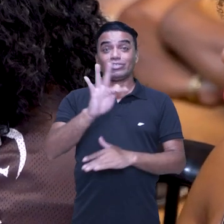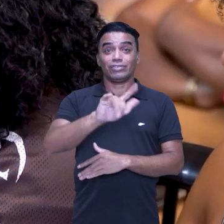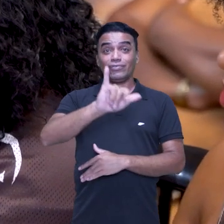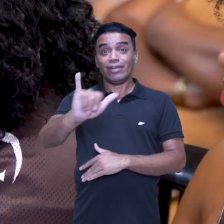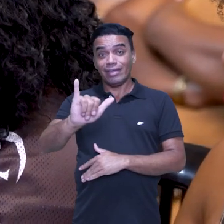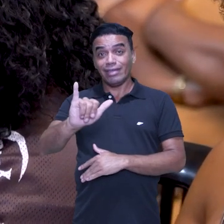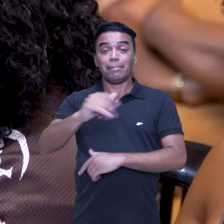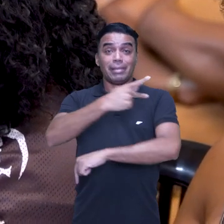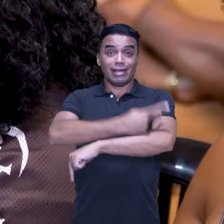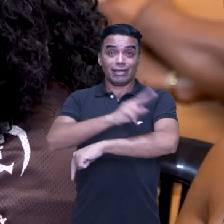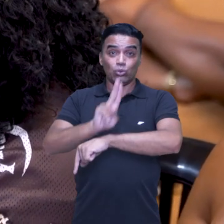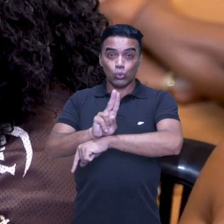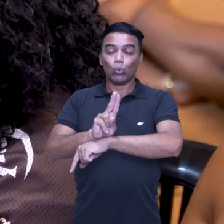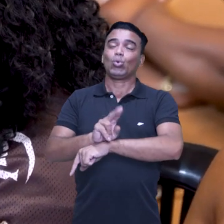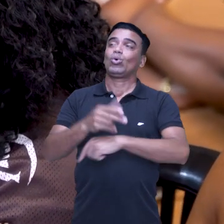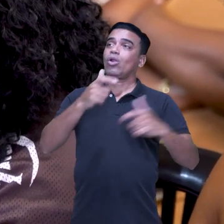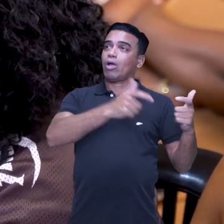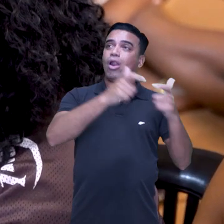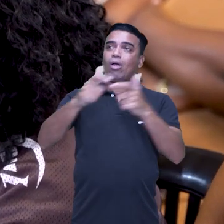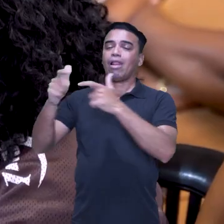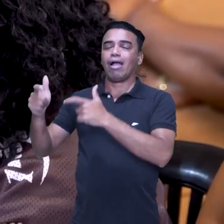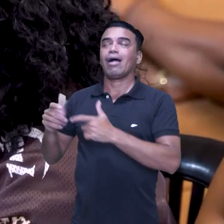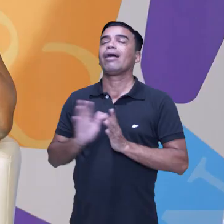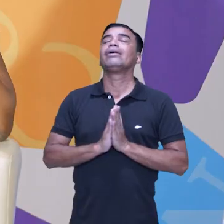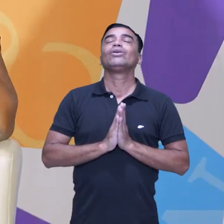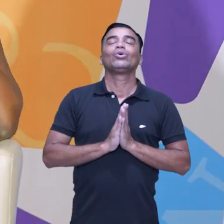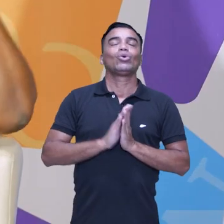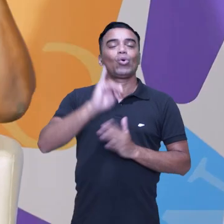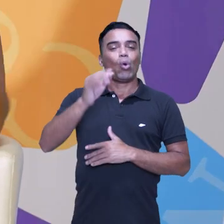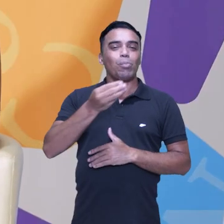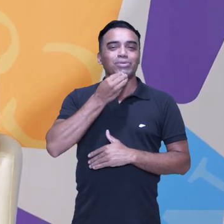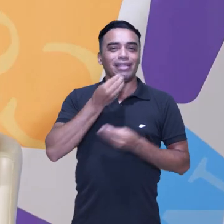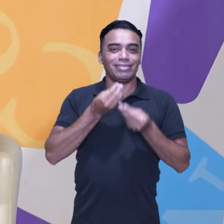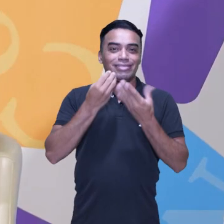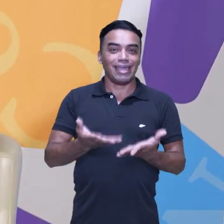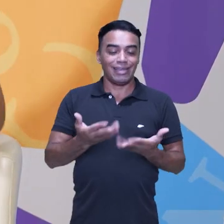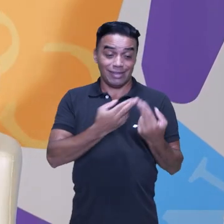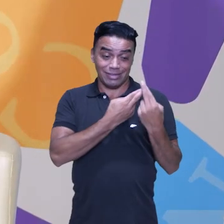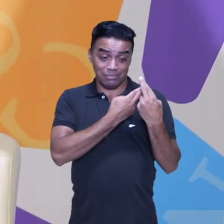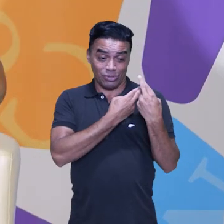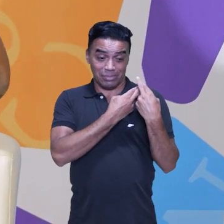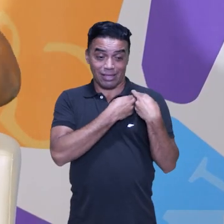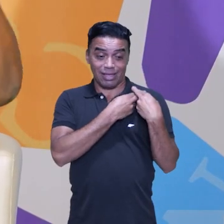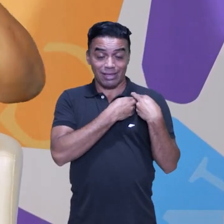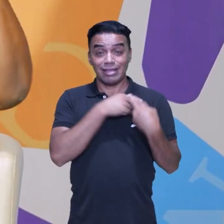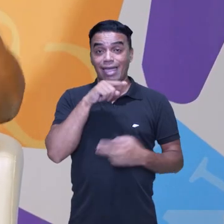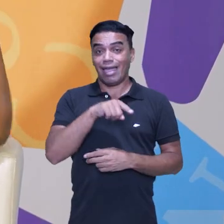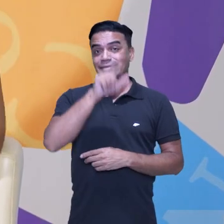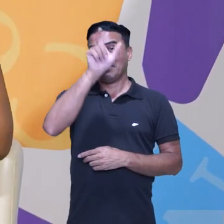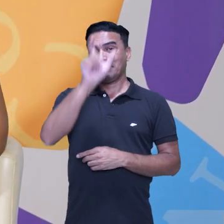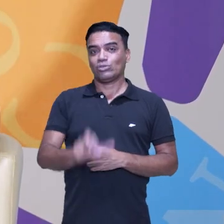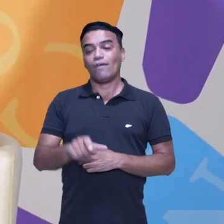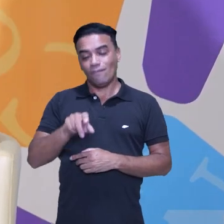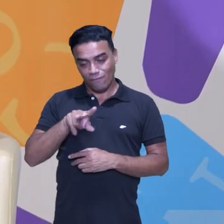passou por vários lugares. Eu falei, poxa, acertei. Então, eu tirei o peso de responsabilidade, né, de falar, é essa pessoa que